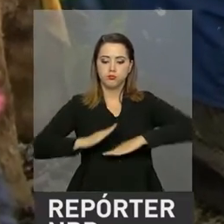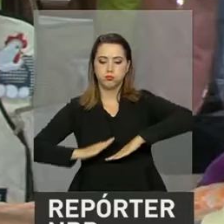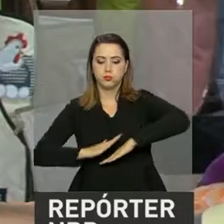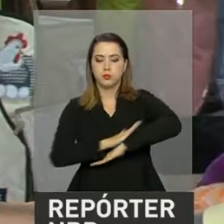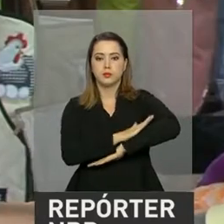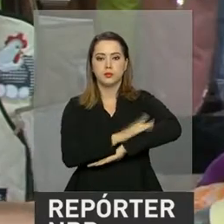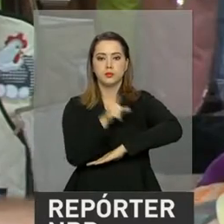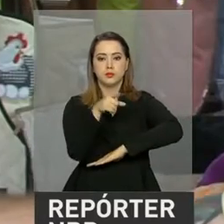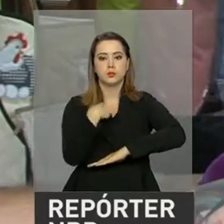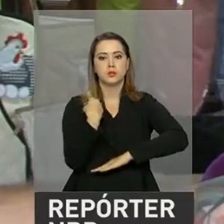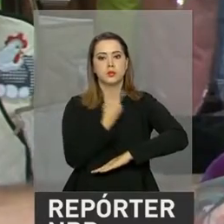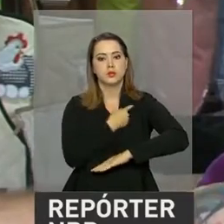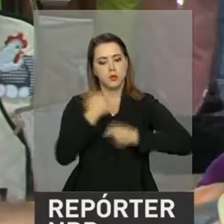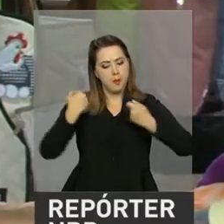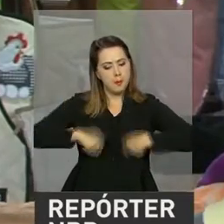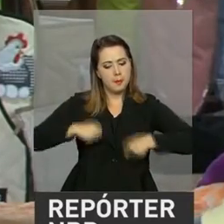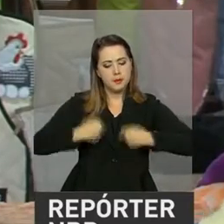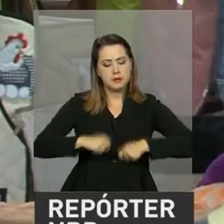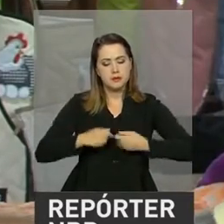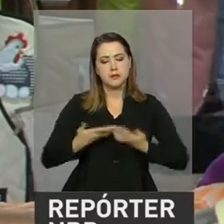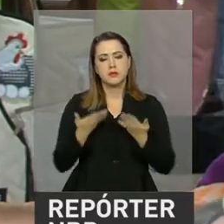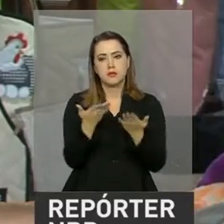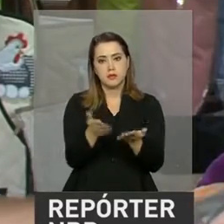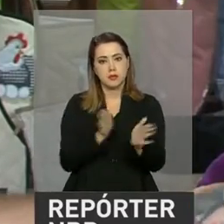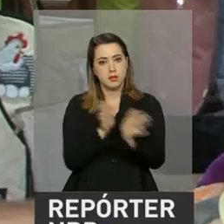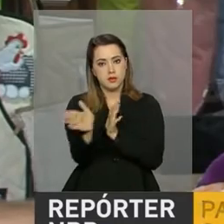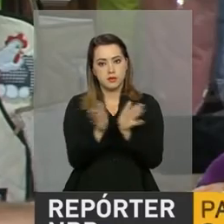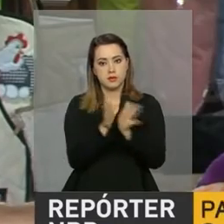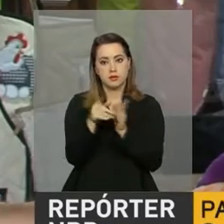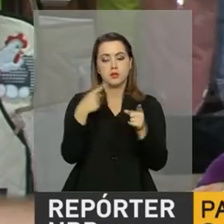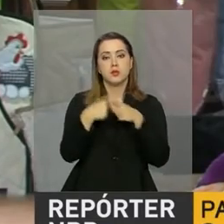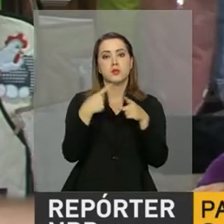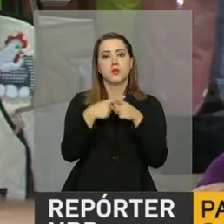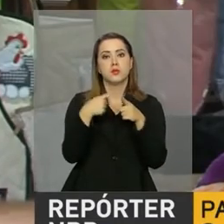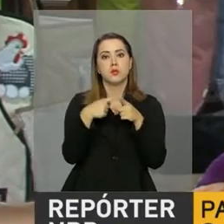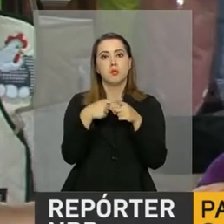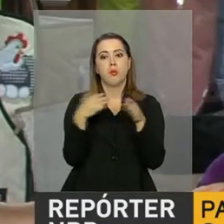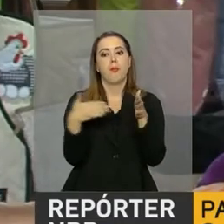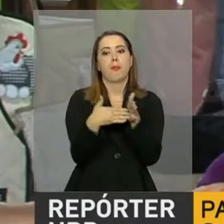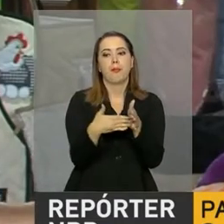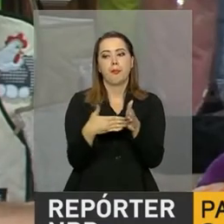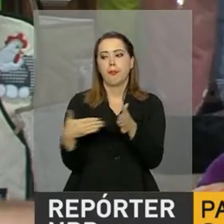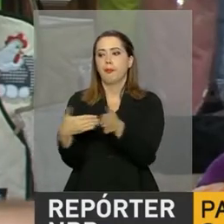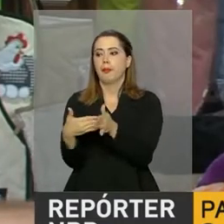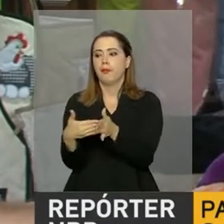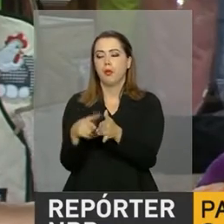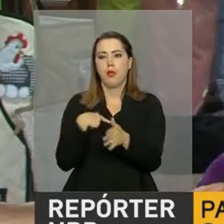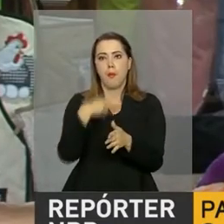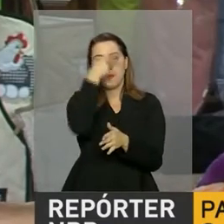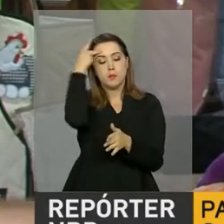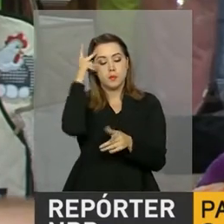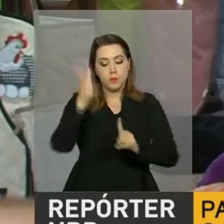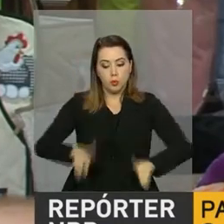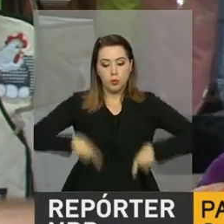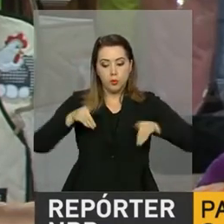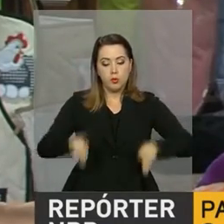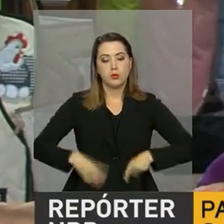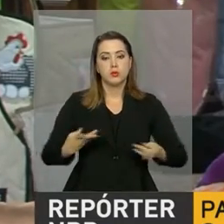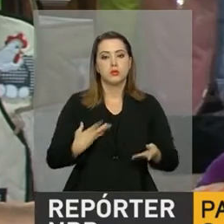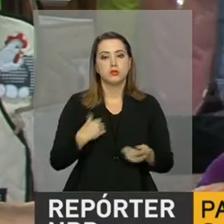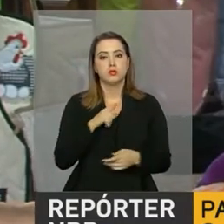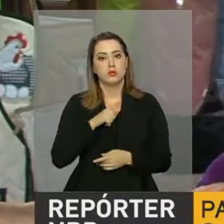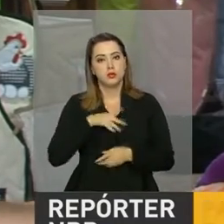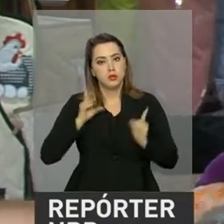rodas. A nossa necessidade de estar colocando a acessibilidade foi porque limitava muito do cadeirante, né, quem tinha esse